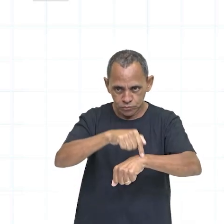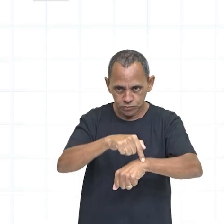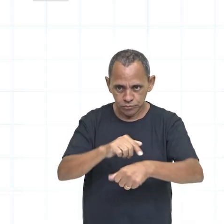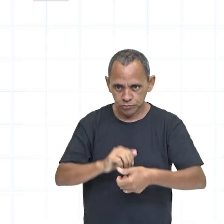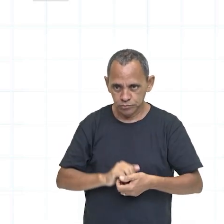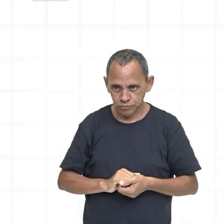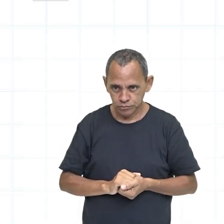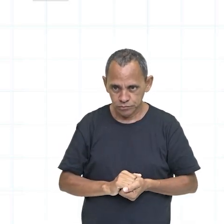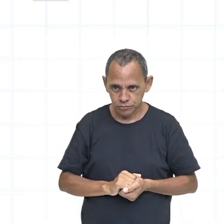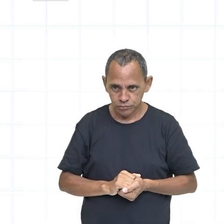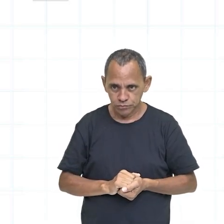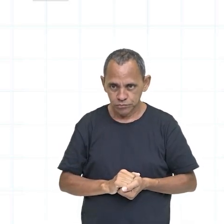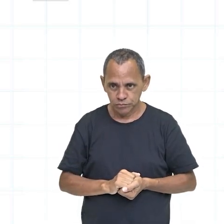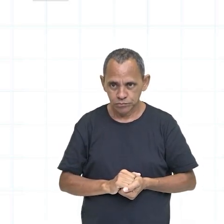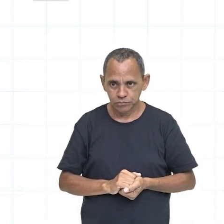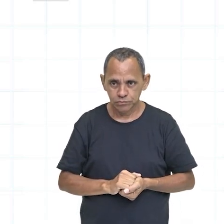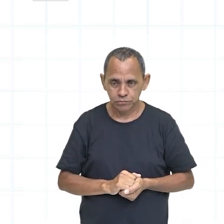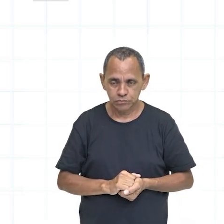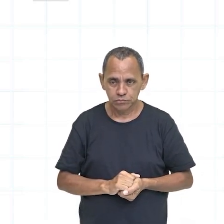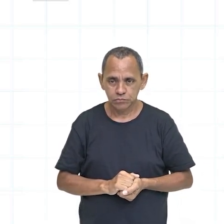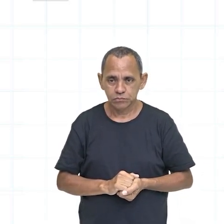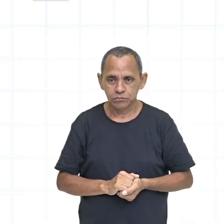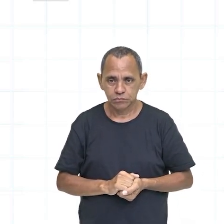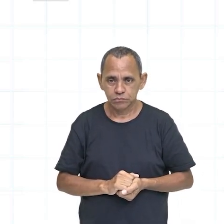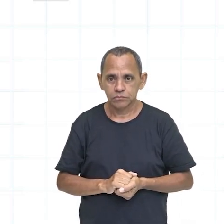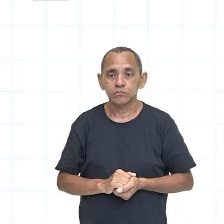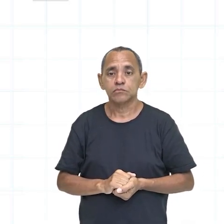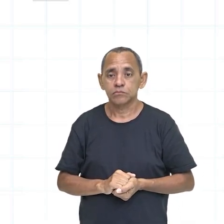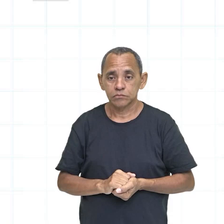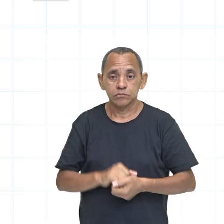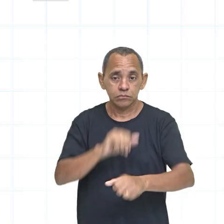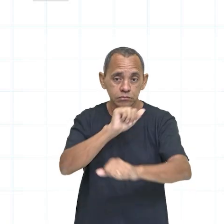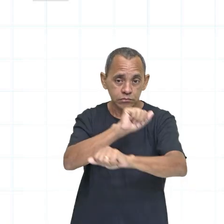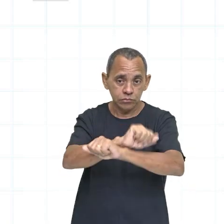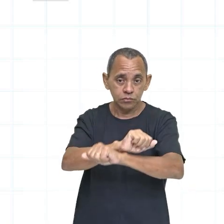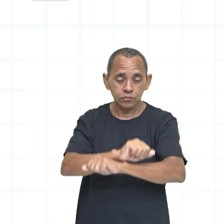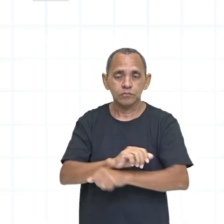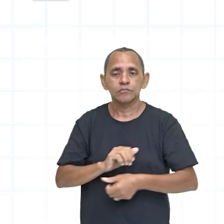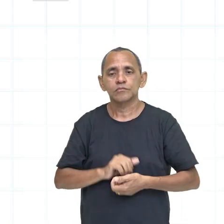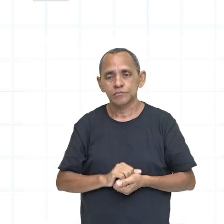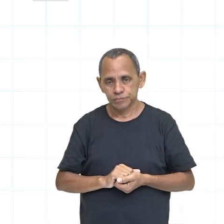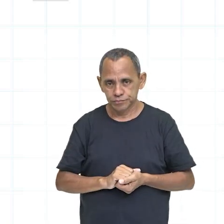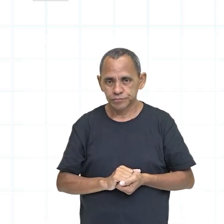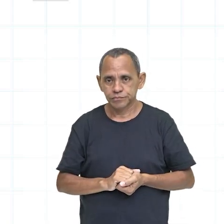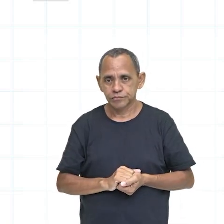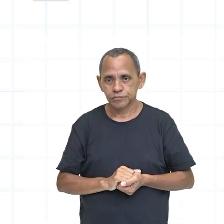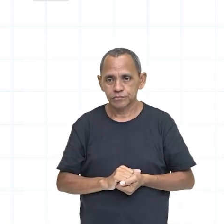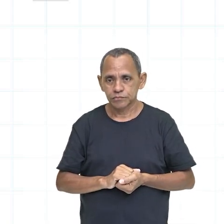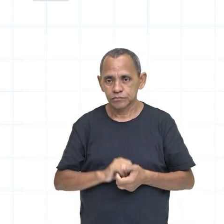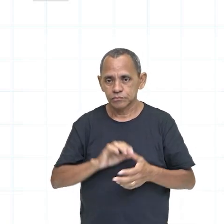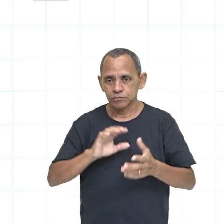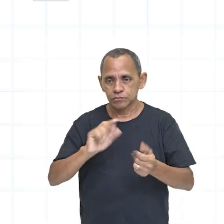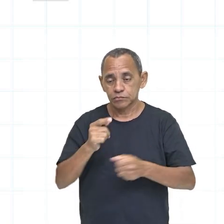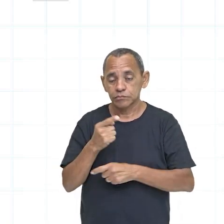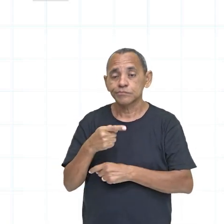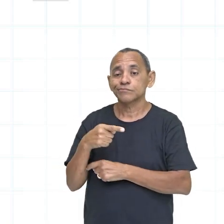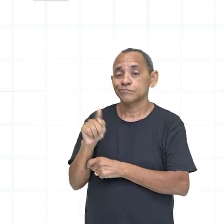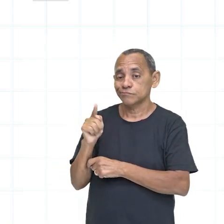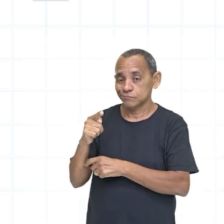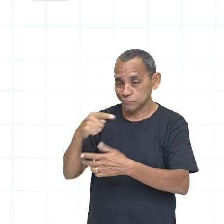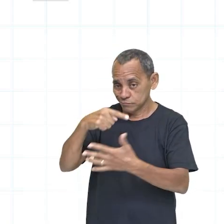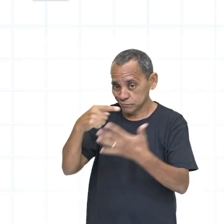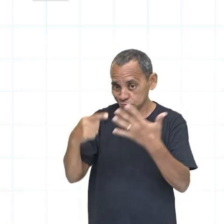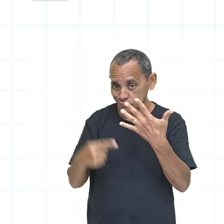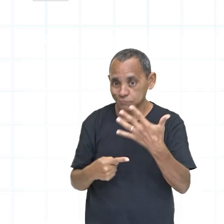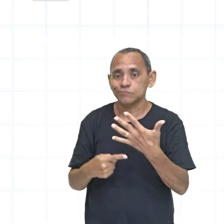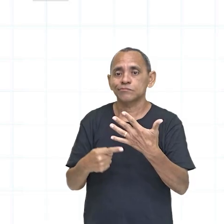que já está escrito ali parado, então é uma linguagem verbal e não verbal, todas as outras, sem a utilização da escrita,